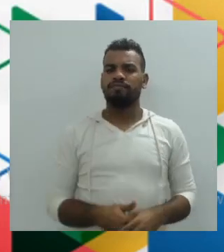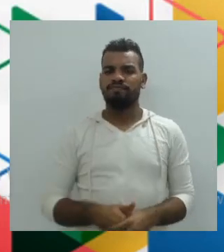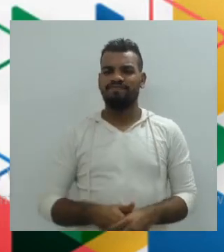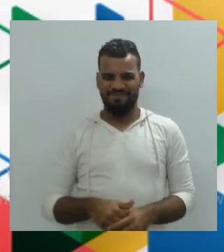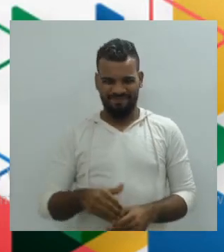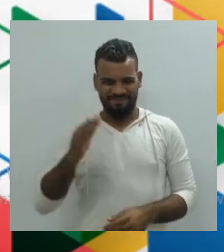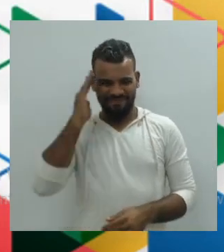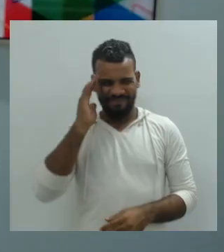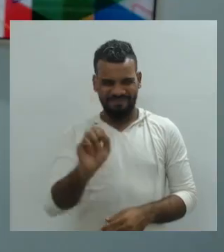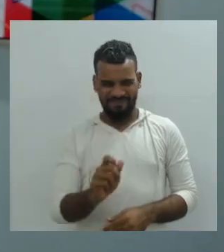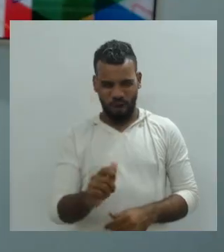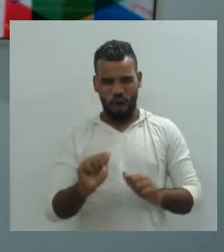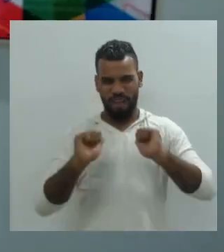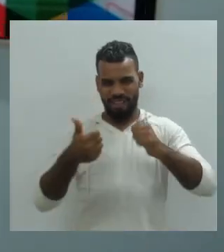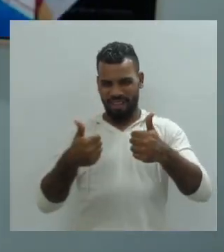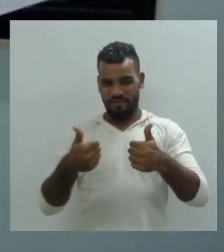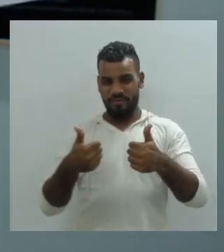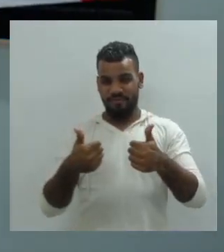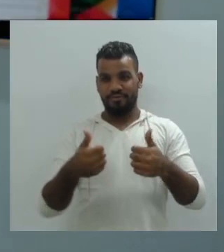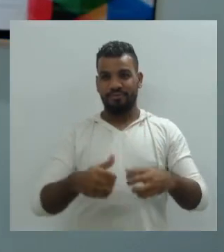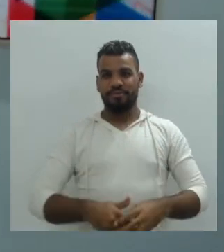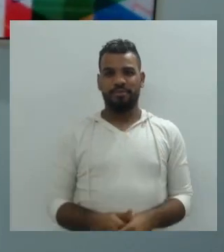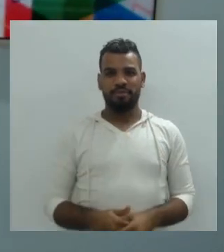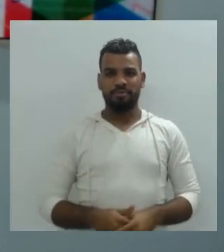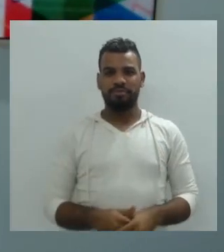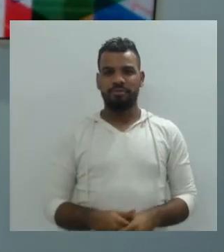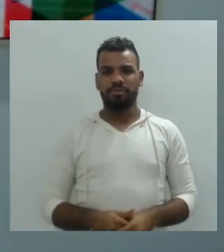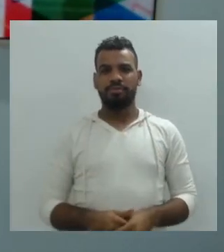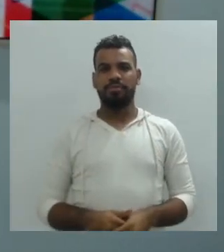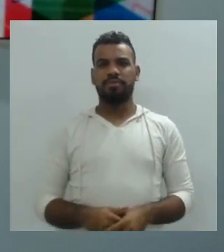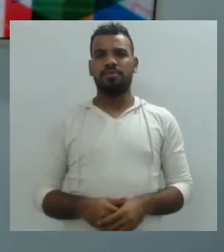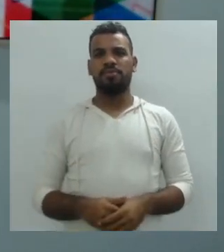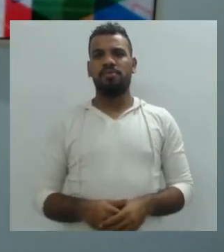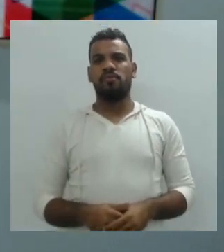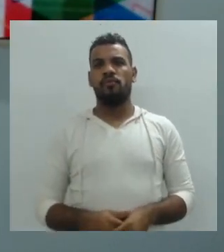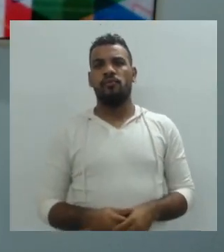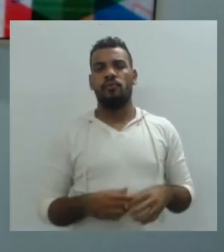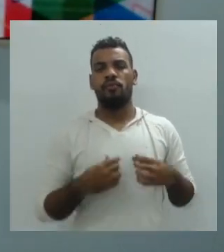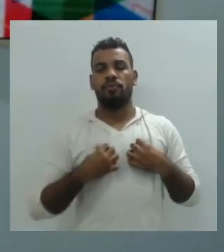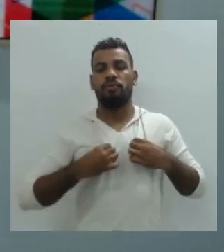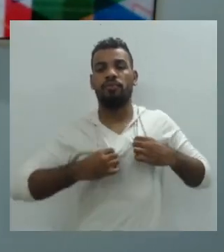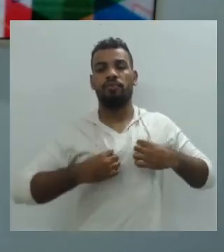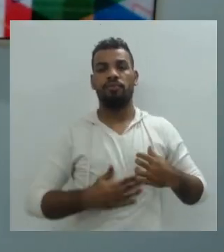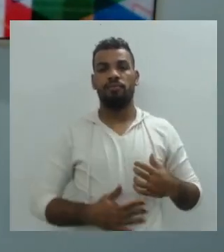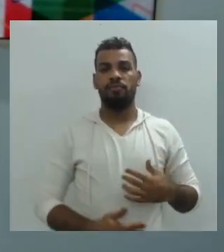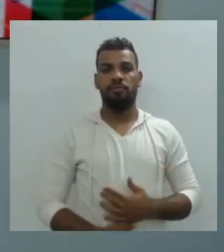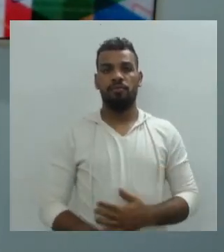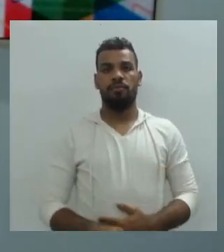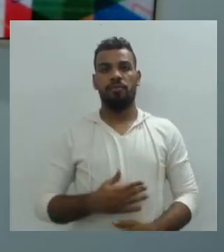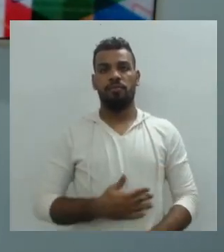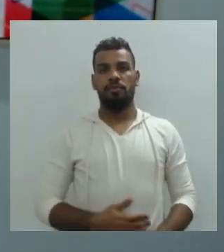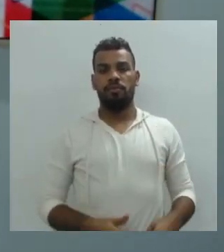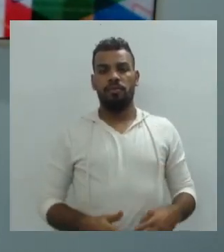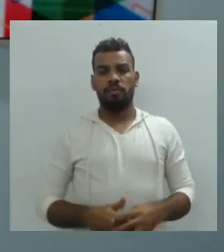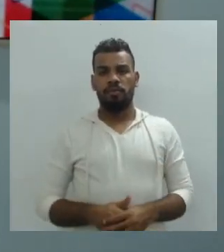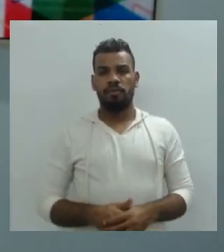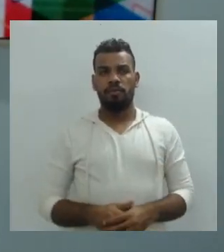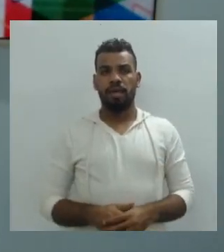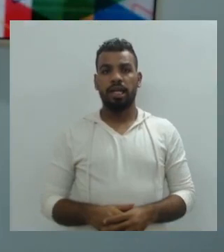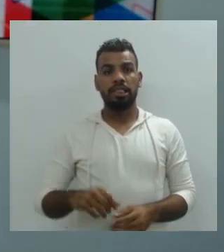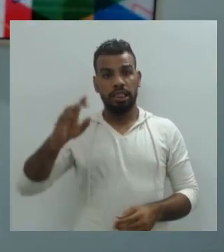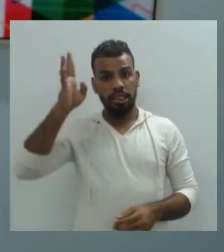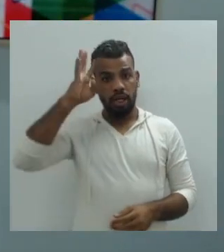bola? Bacana? Robertão, traz aqui para mim, cara. O evolucionismo, gente, é a teoria mais aceita